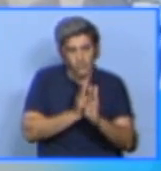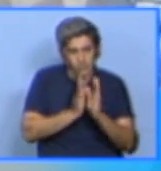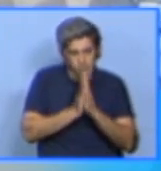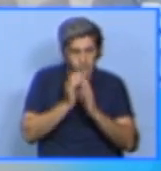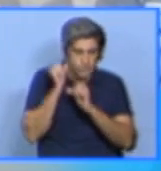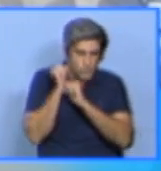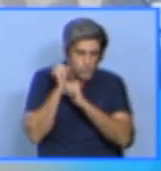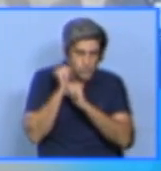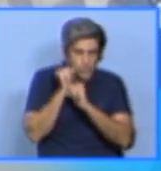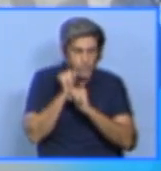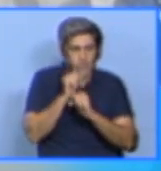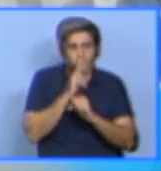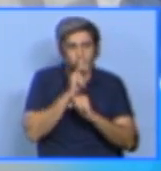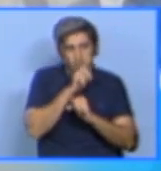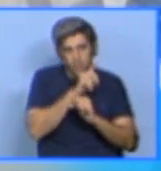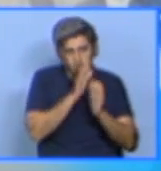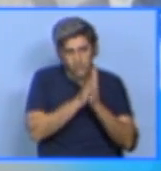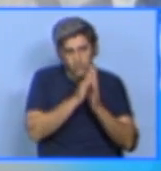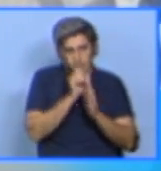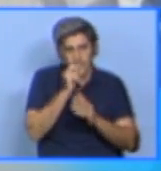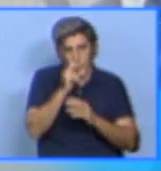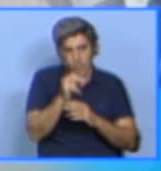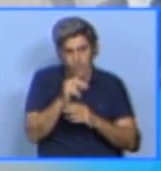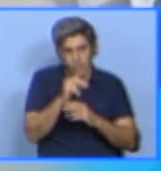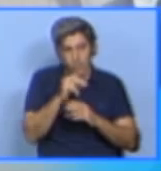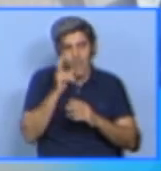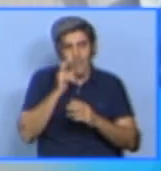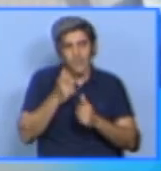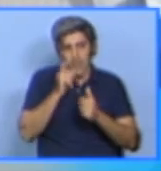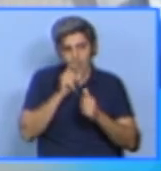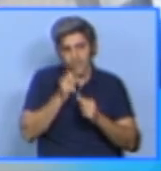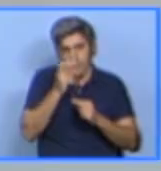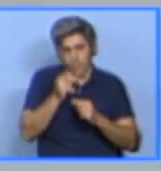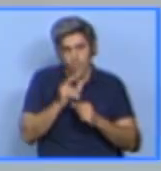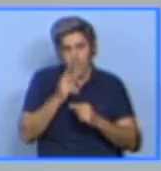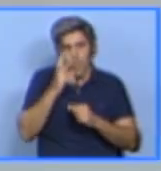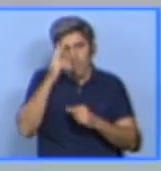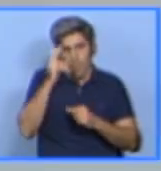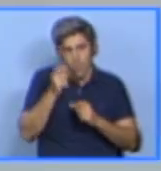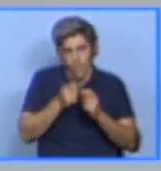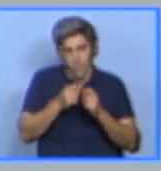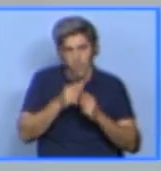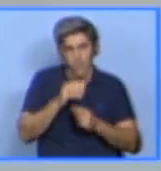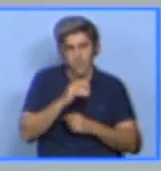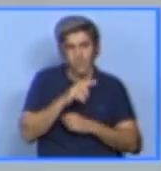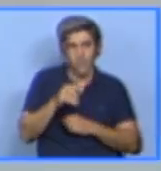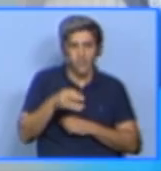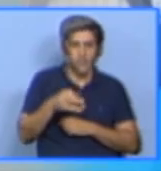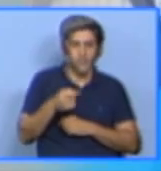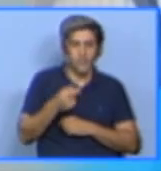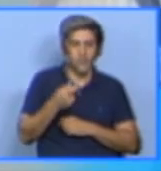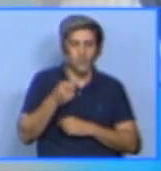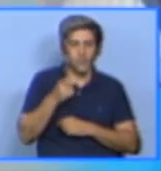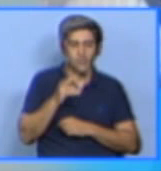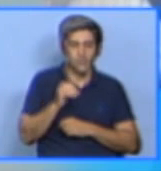Nossa Senhora de Fátima nas paróquias, portanto, fora da capital de Minsk, por exemplo, agora, ou então na Rússia, perto de São Petersburgo, há uma paróquia em